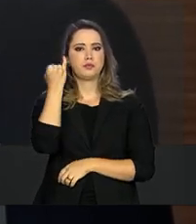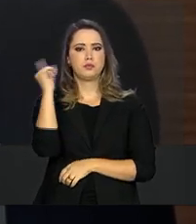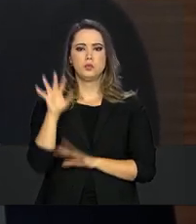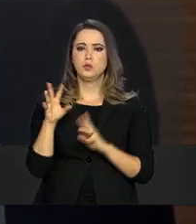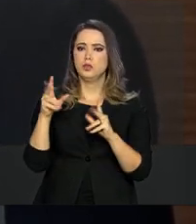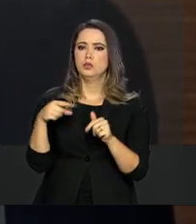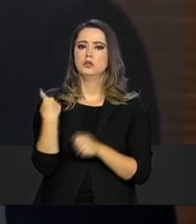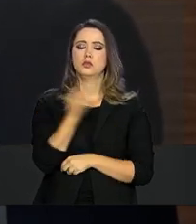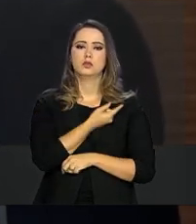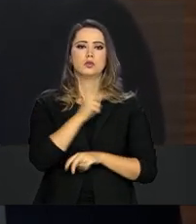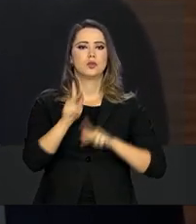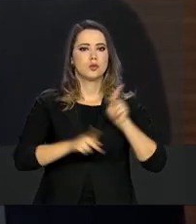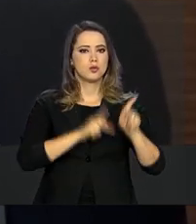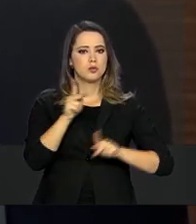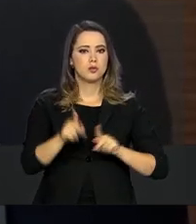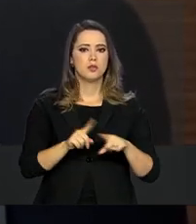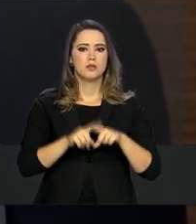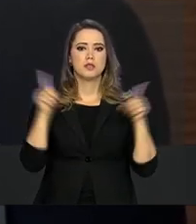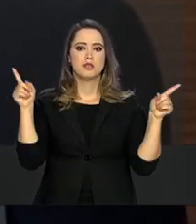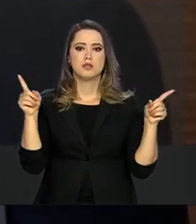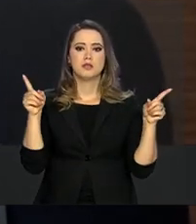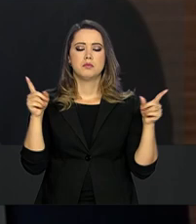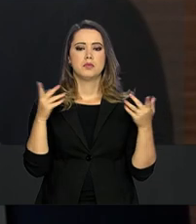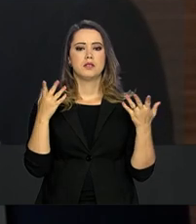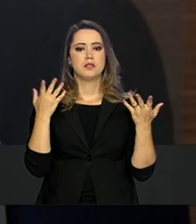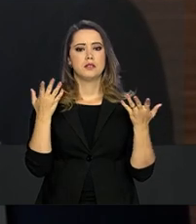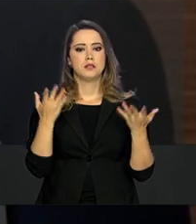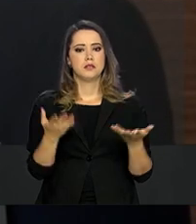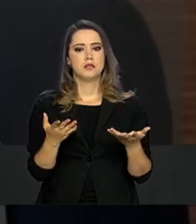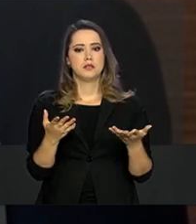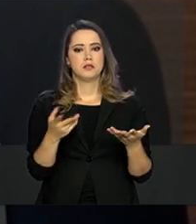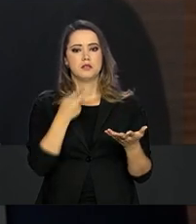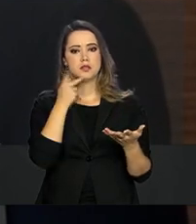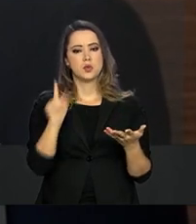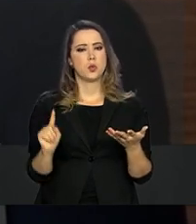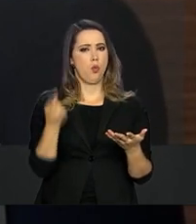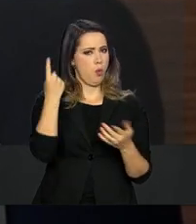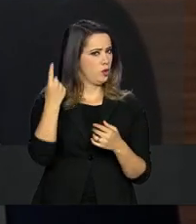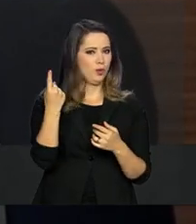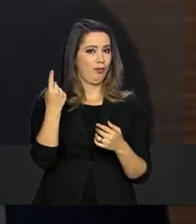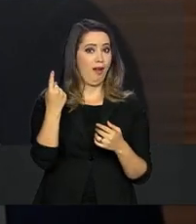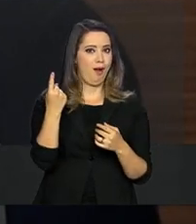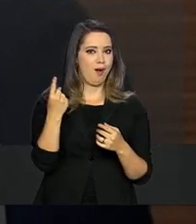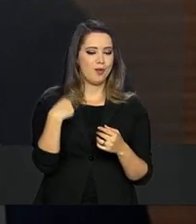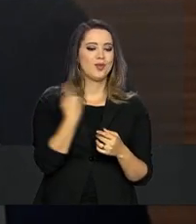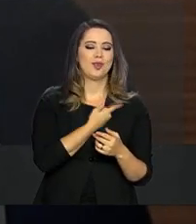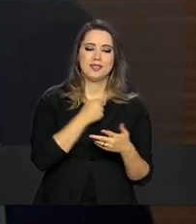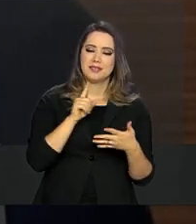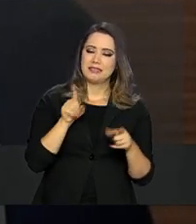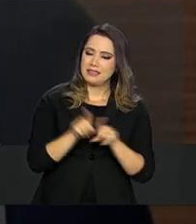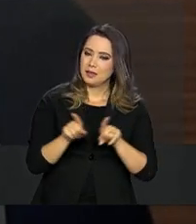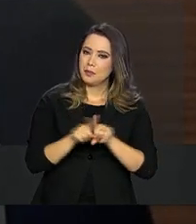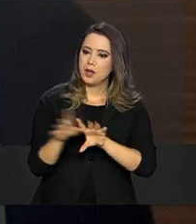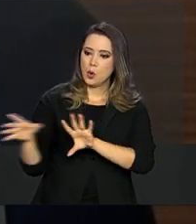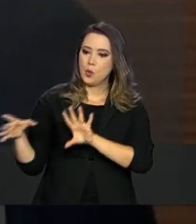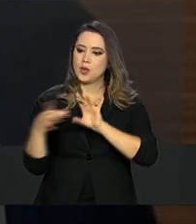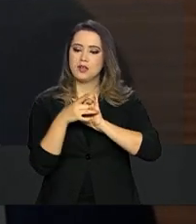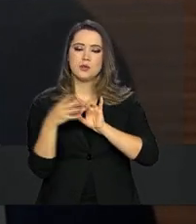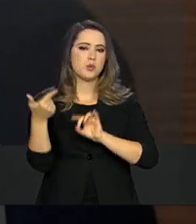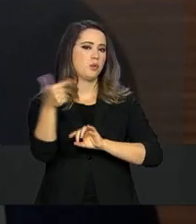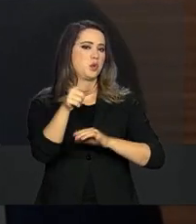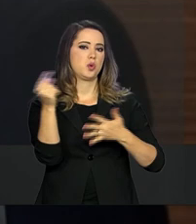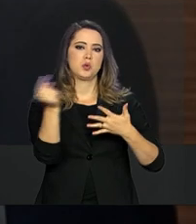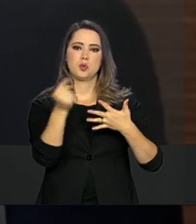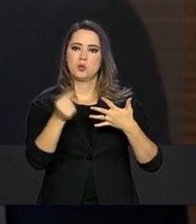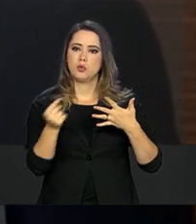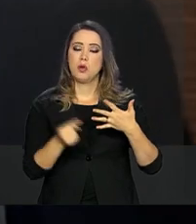todos os nossos povos mas eu demorei está que não é único nós temos também a nos unir na